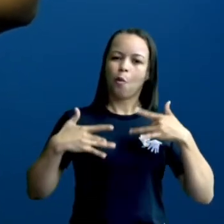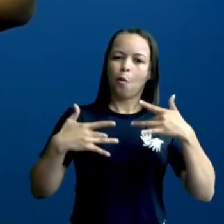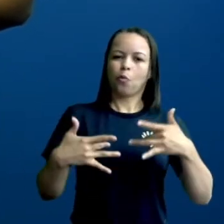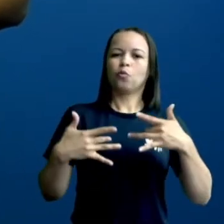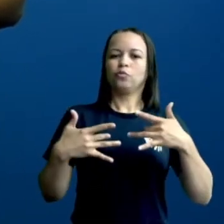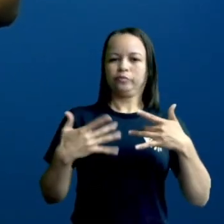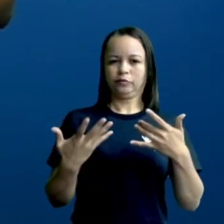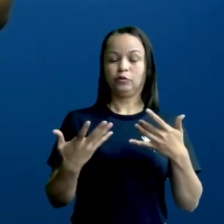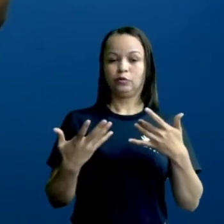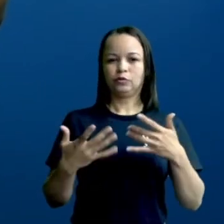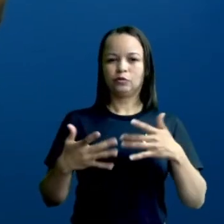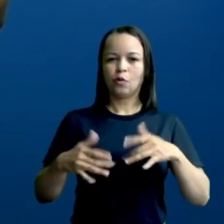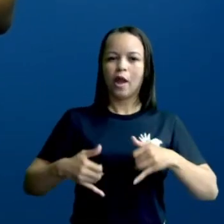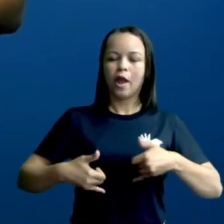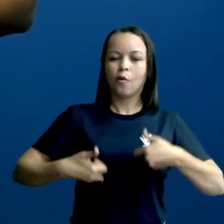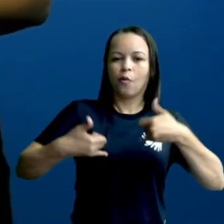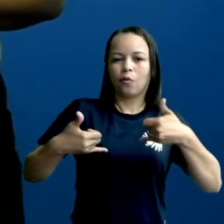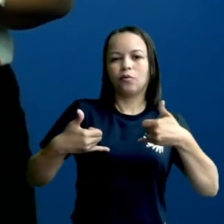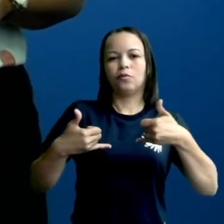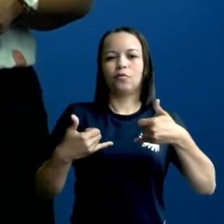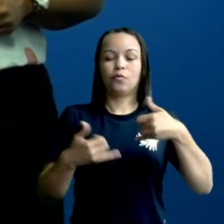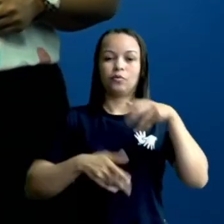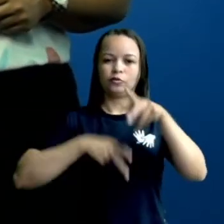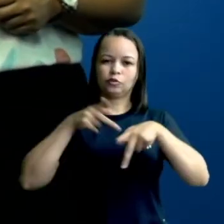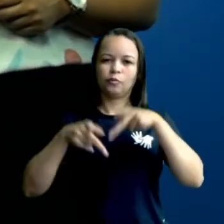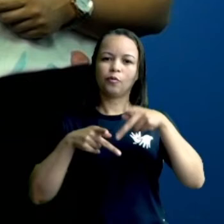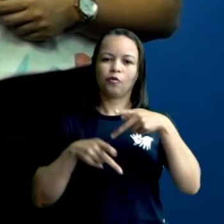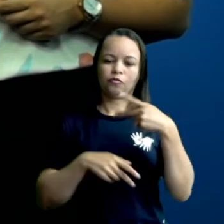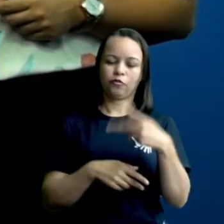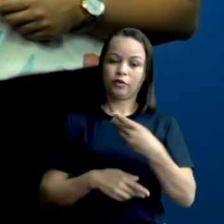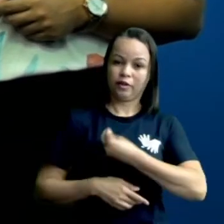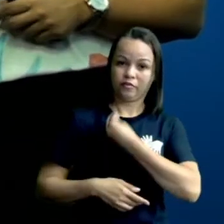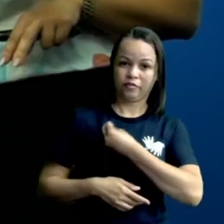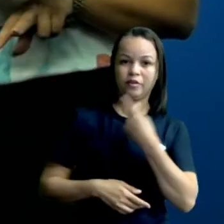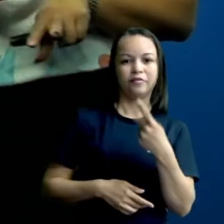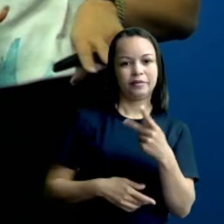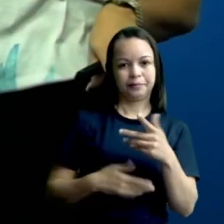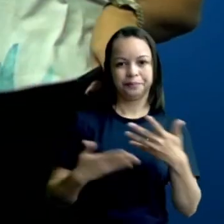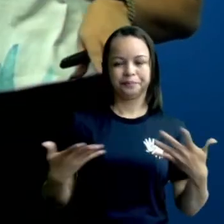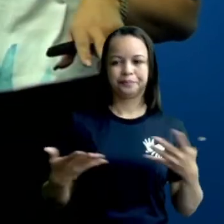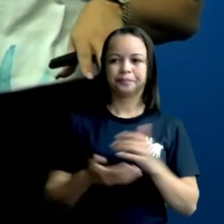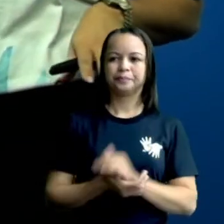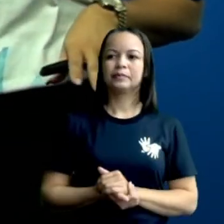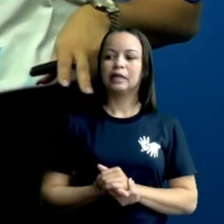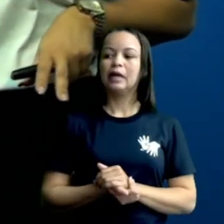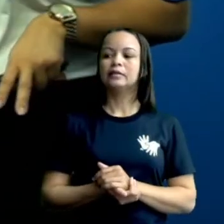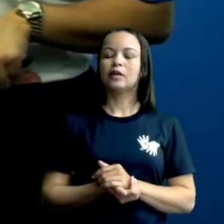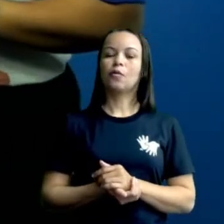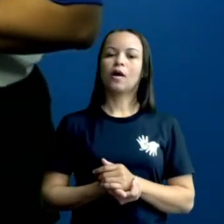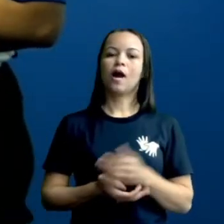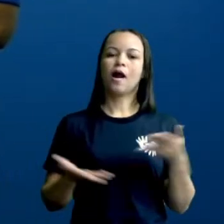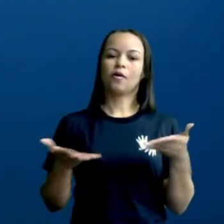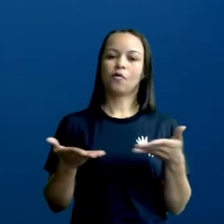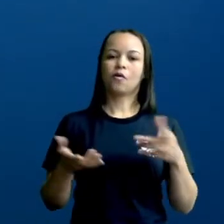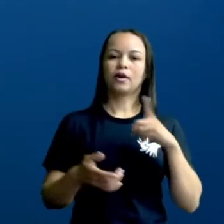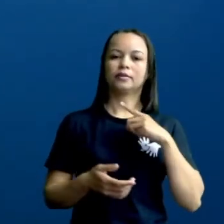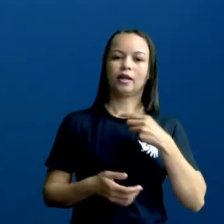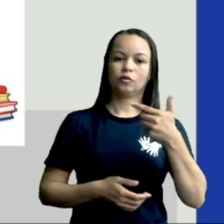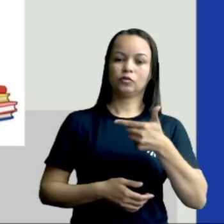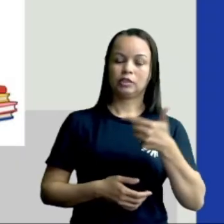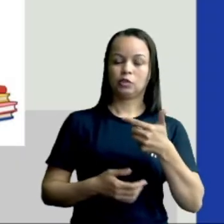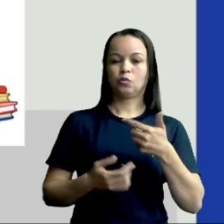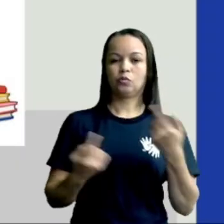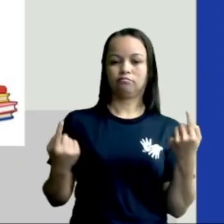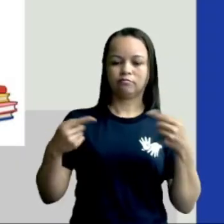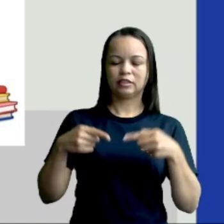Eu achei bem lindo isso que ele falou, bem interessante. Vou lançar outro desafio para vocês, para fechar nossa aula, tá bom? Vocês vão pesquisar